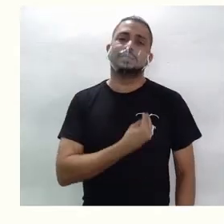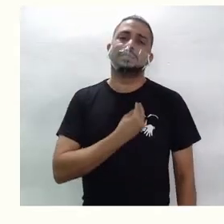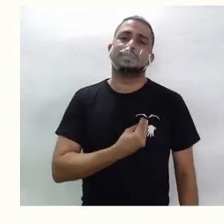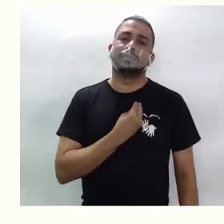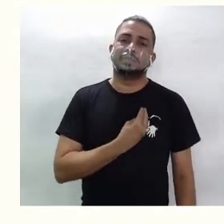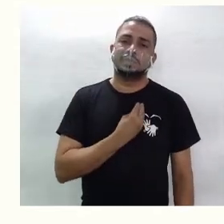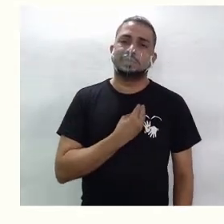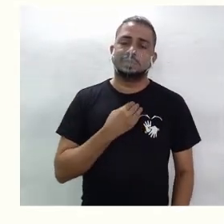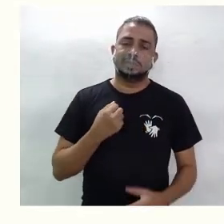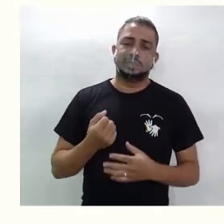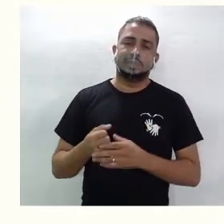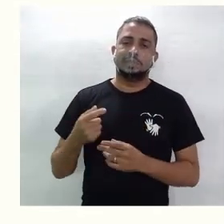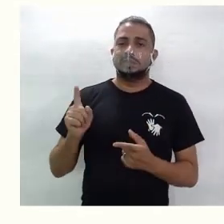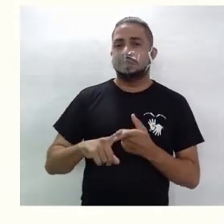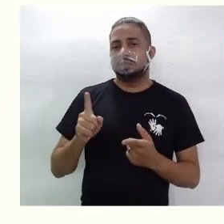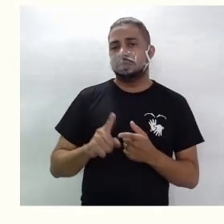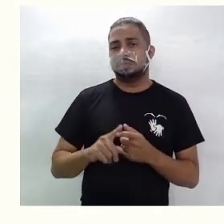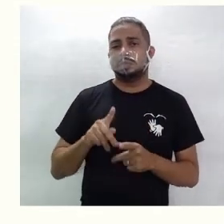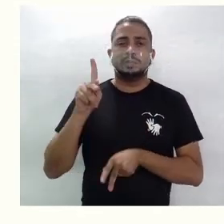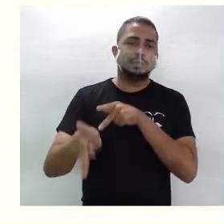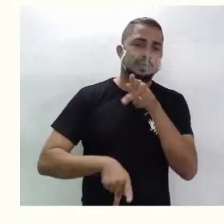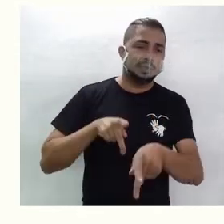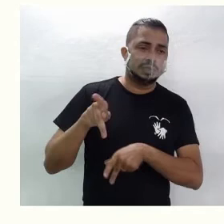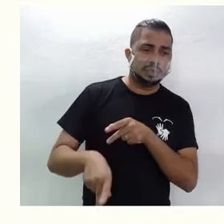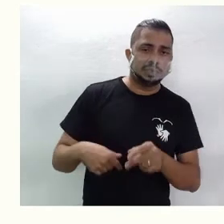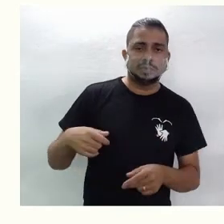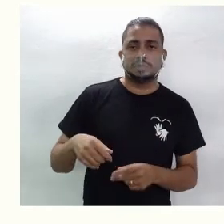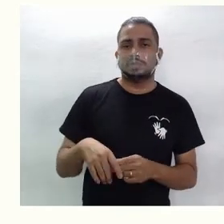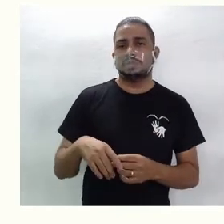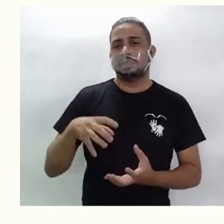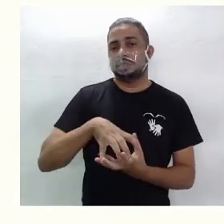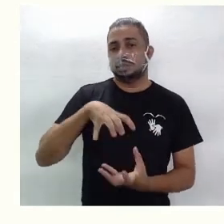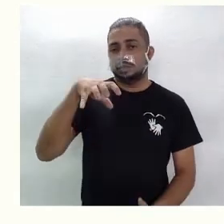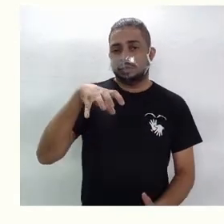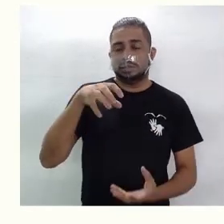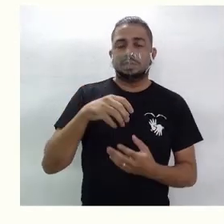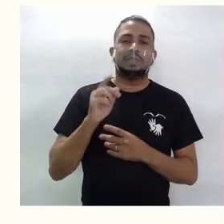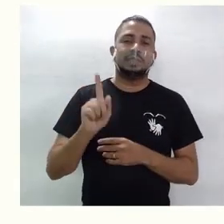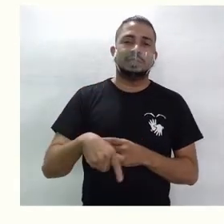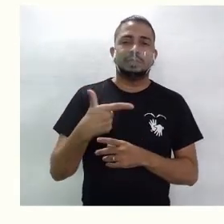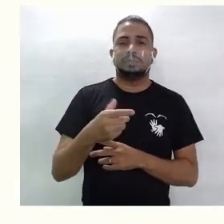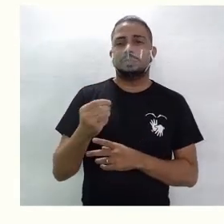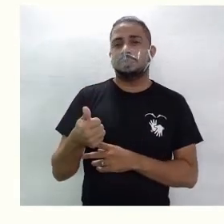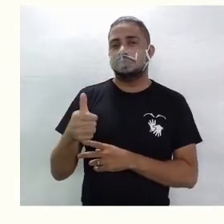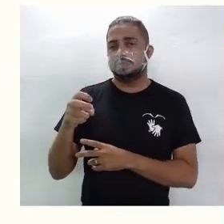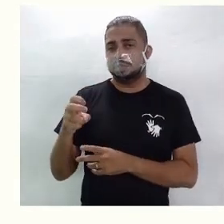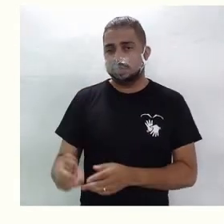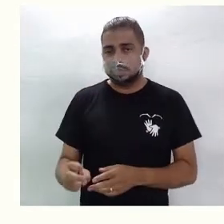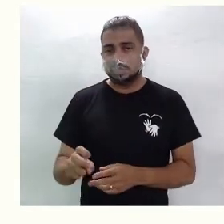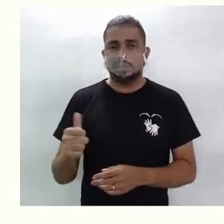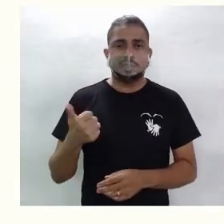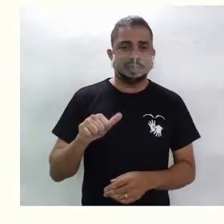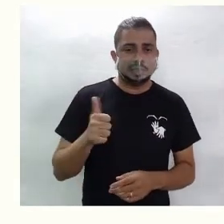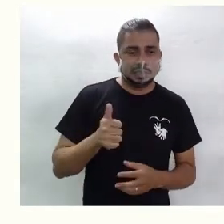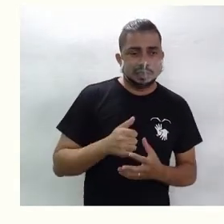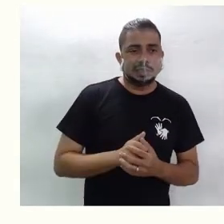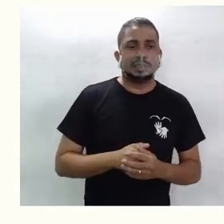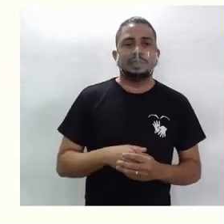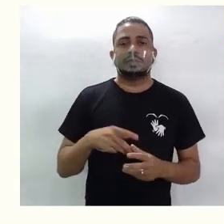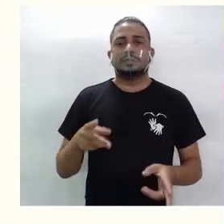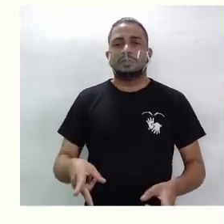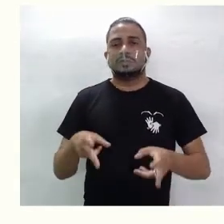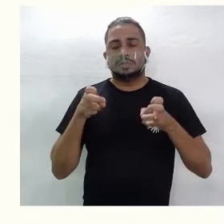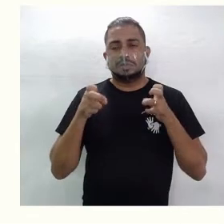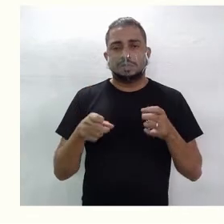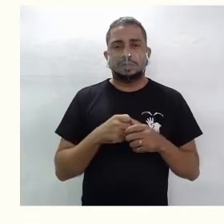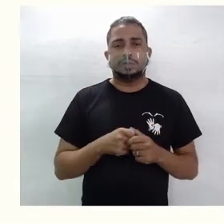ao nascer e população idosa. É um mapa também que é de 2015. Então, quando analisamos esse mapa,